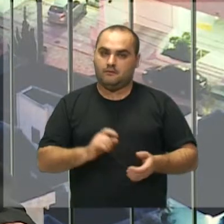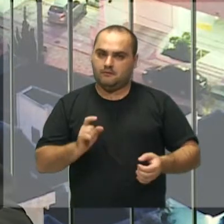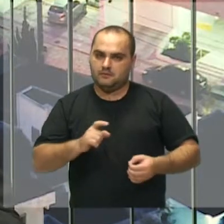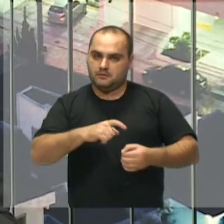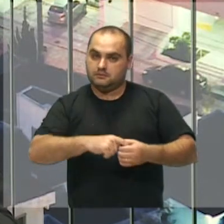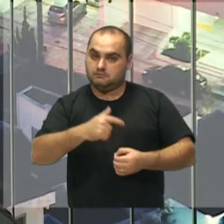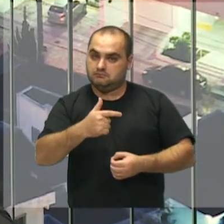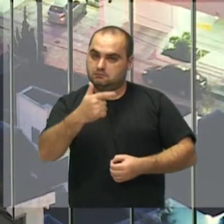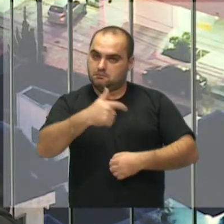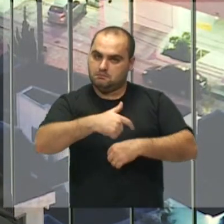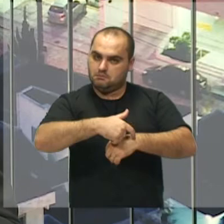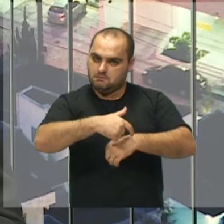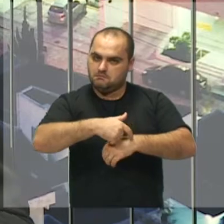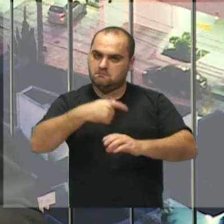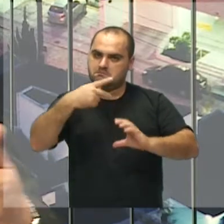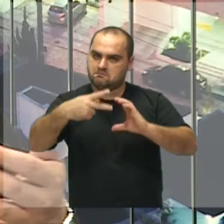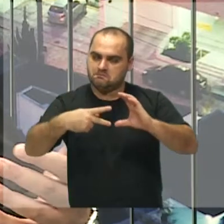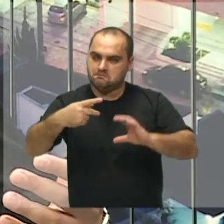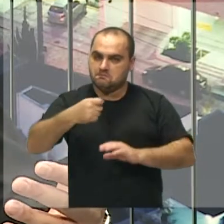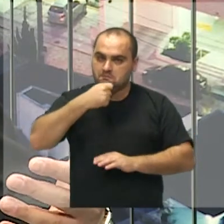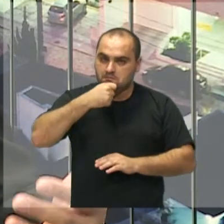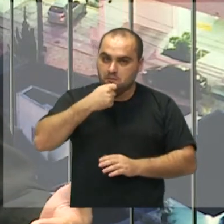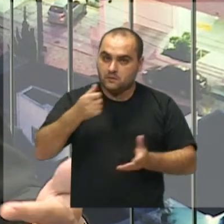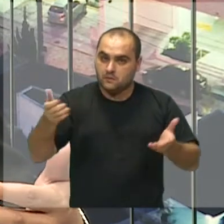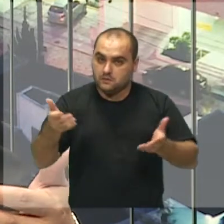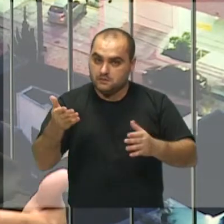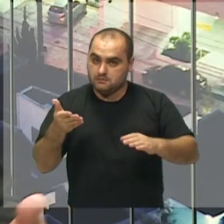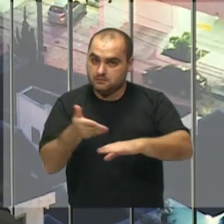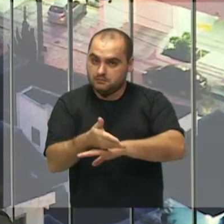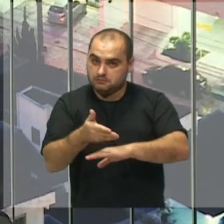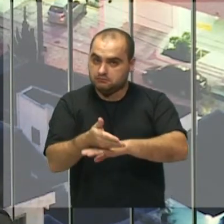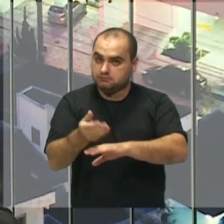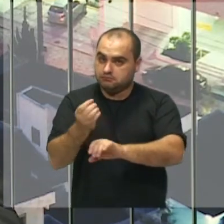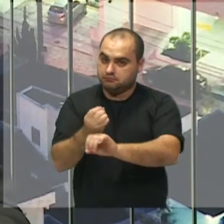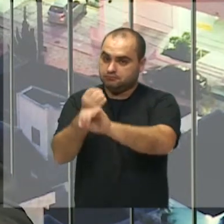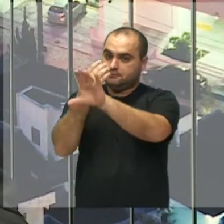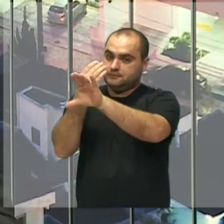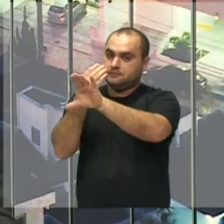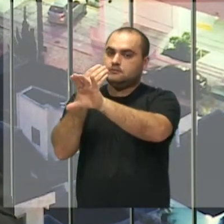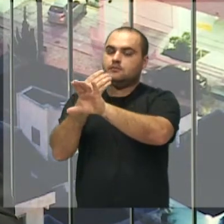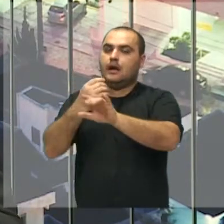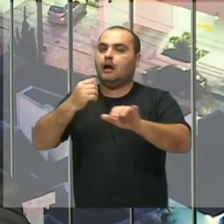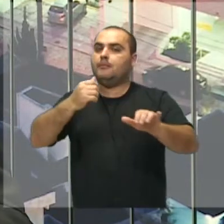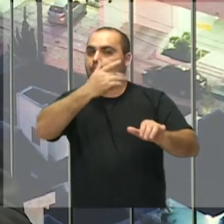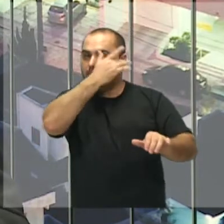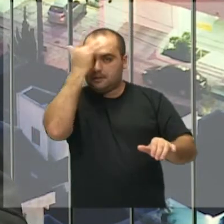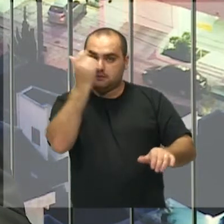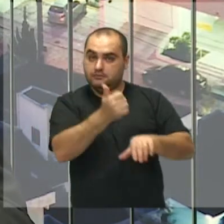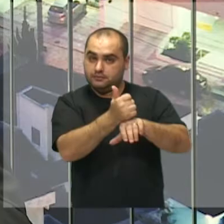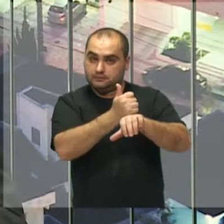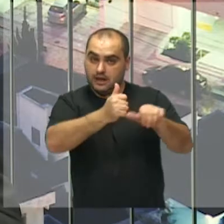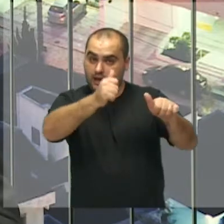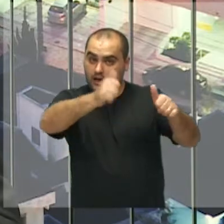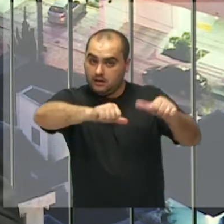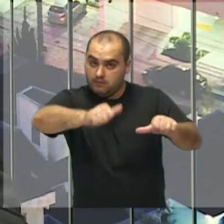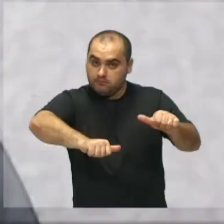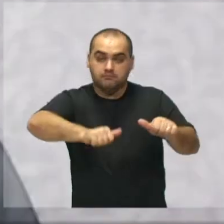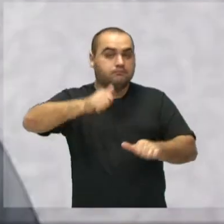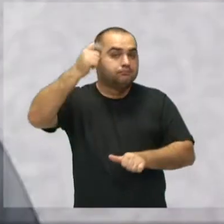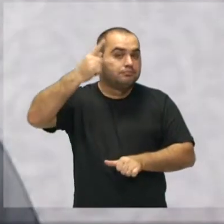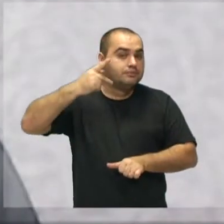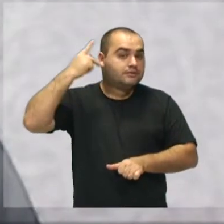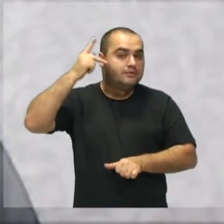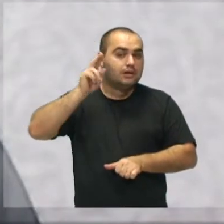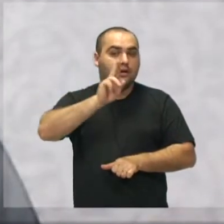Voltamos com o segundo bloco do Câmara Aberta. Hoje participa conosco de forma remota o analista político Sérgio Saturnino.